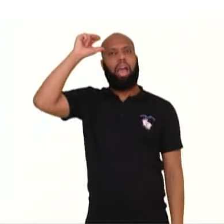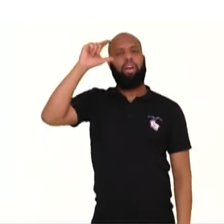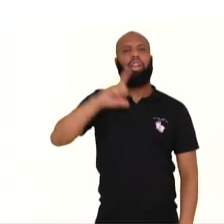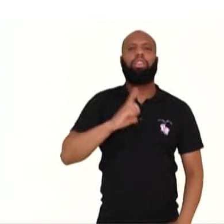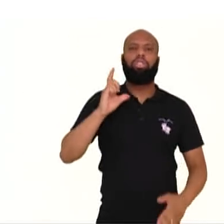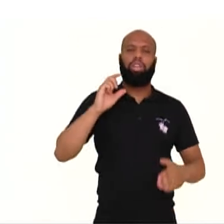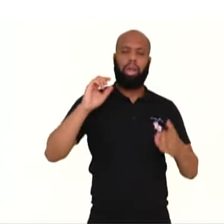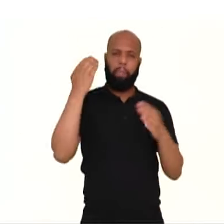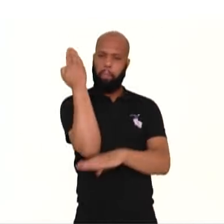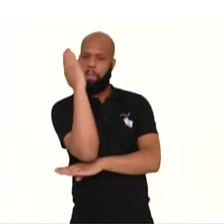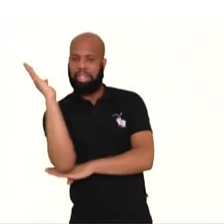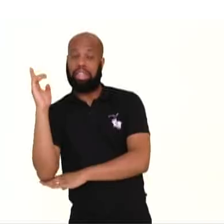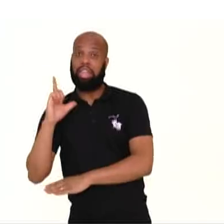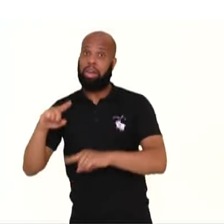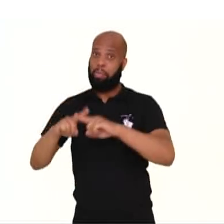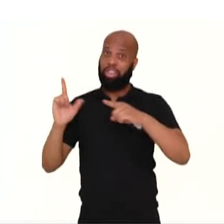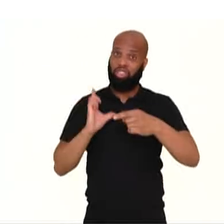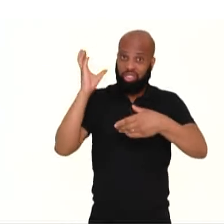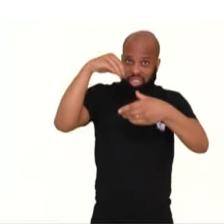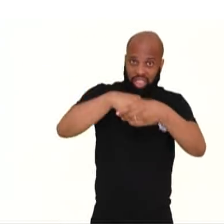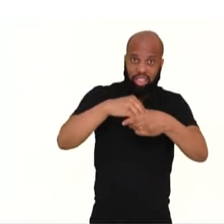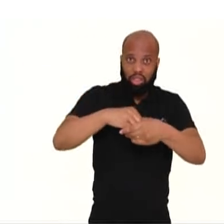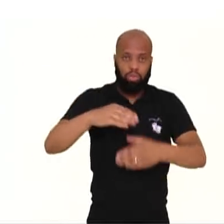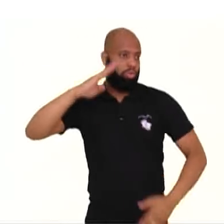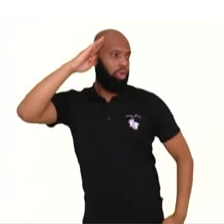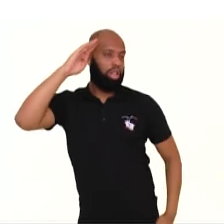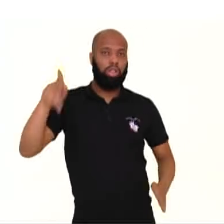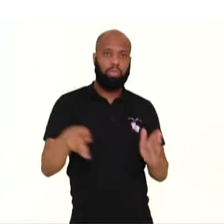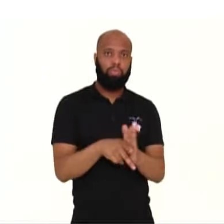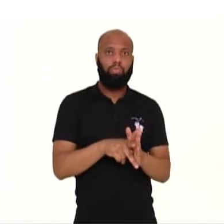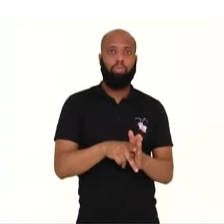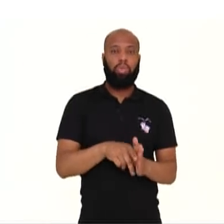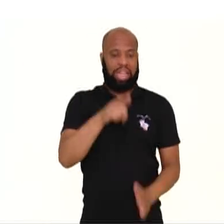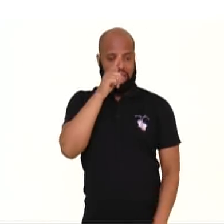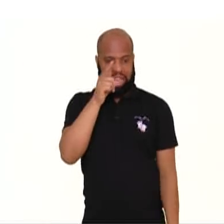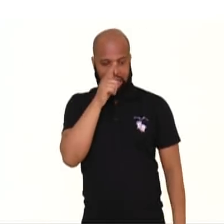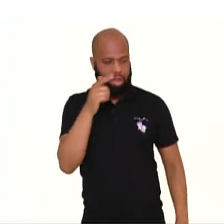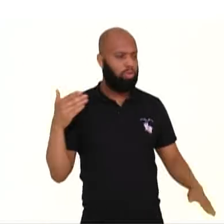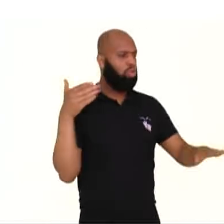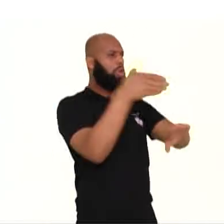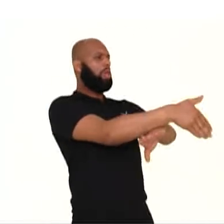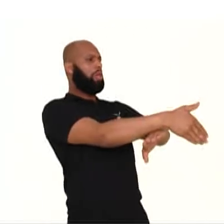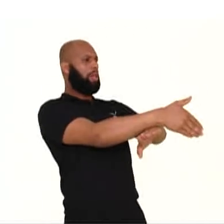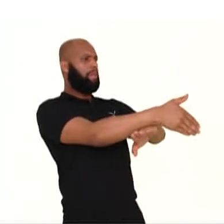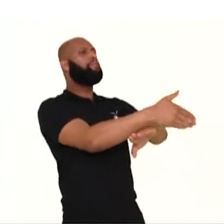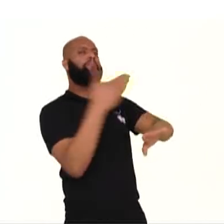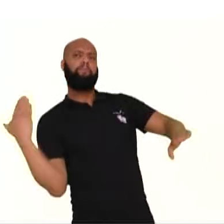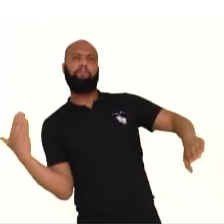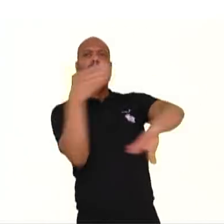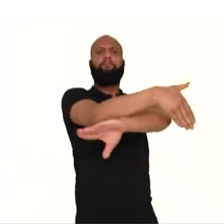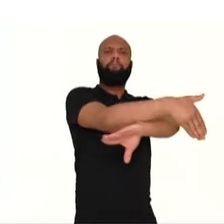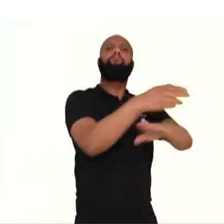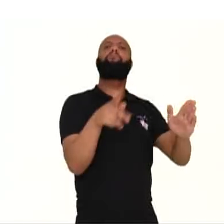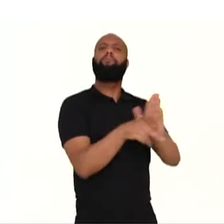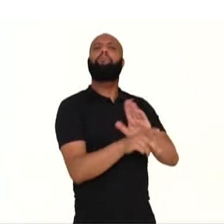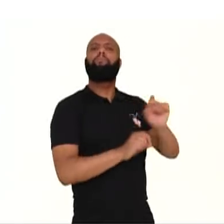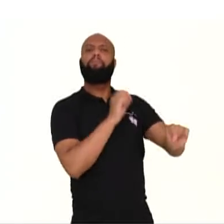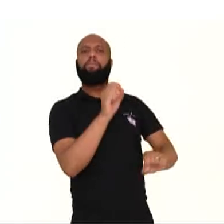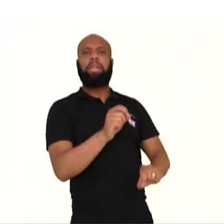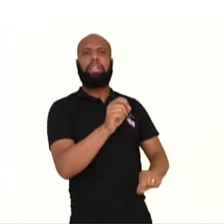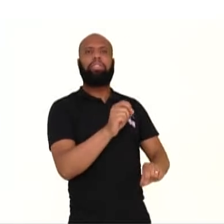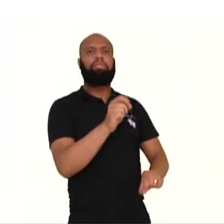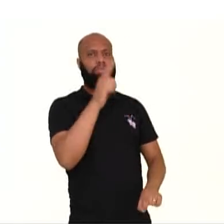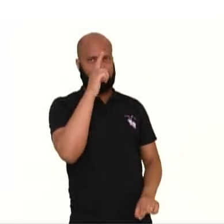do qual soldados gregos se esconderiam para atacar os troianos de surpresa. Explique